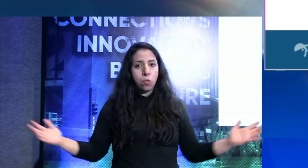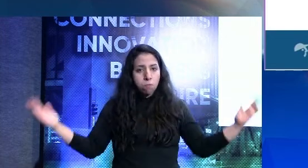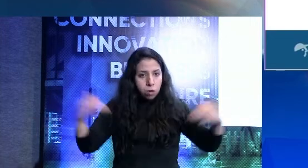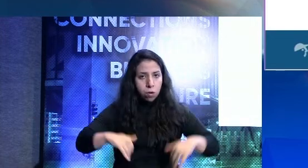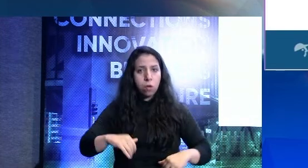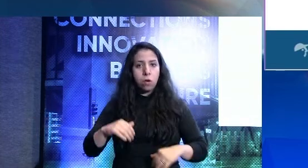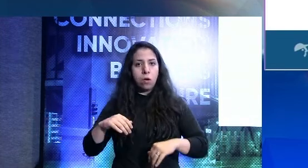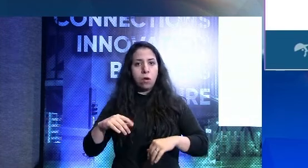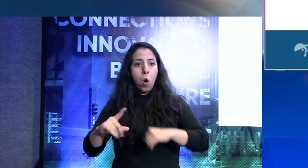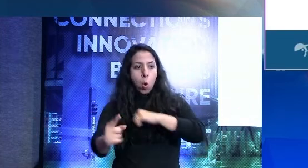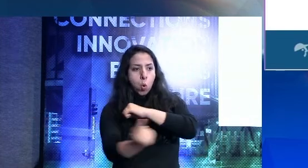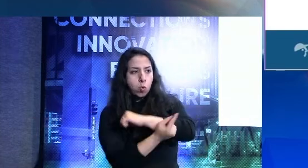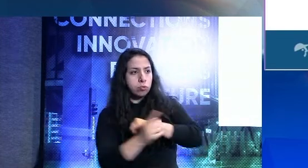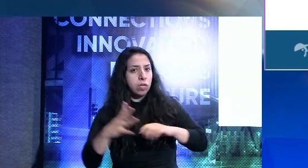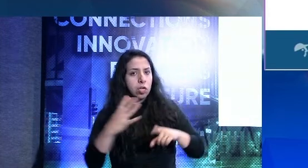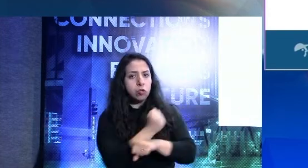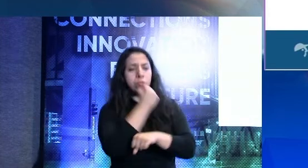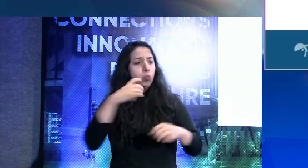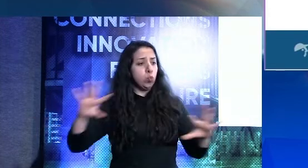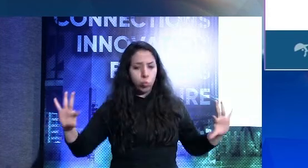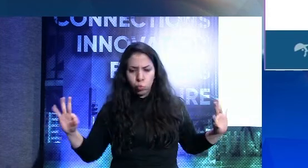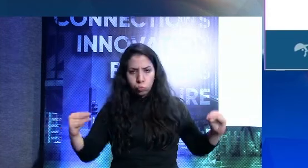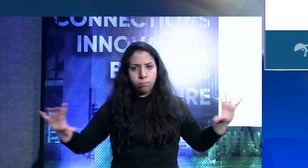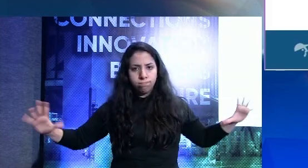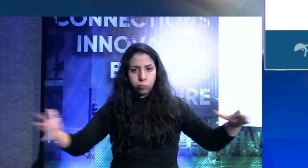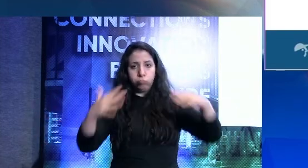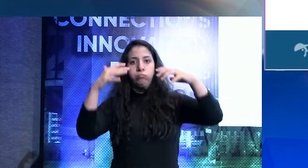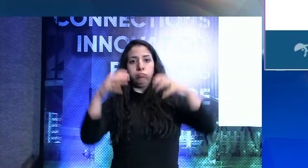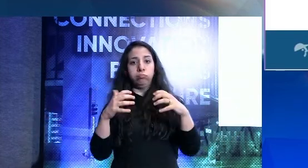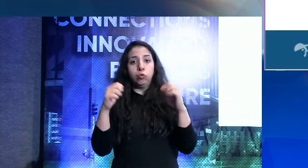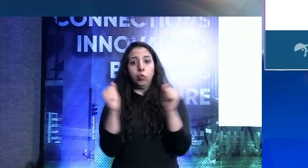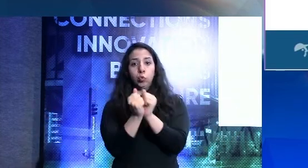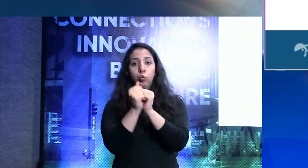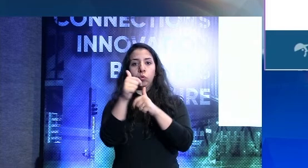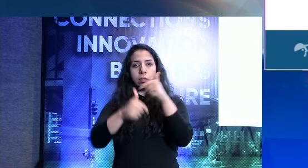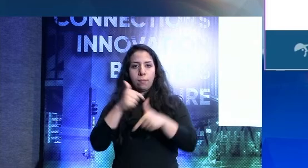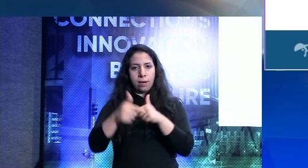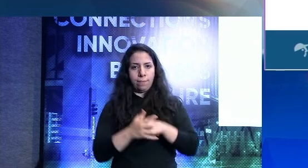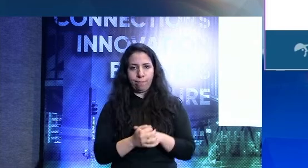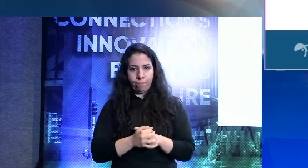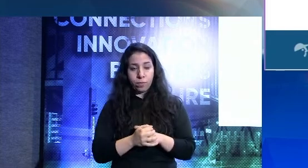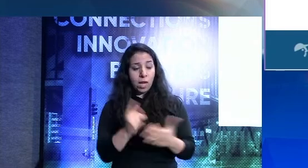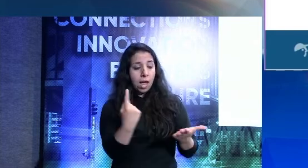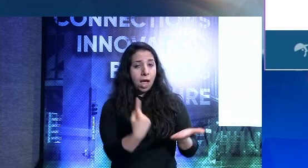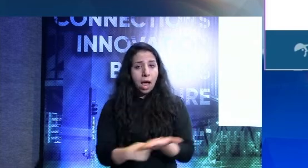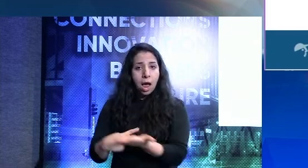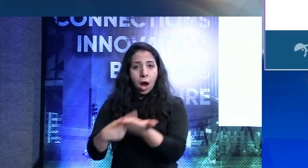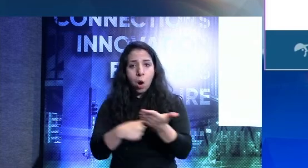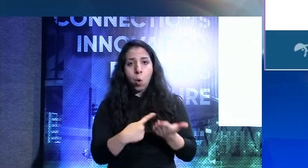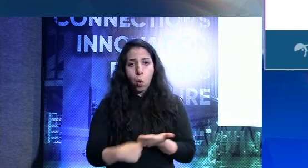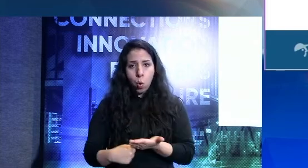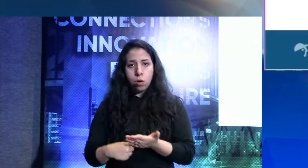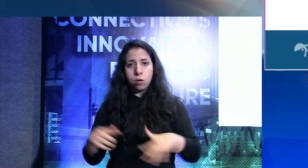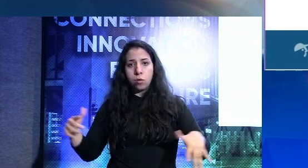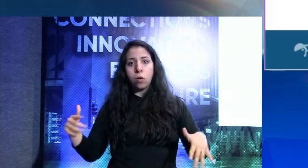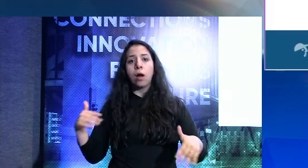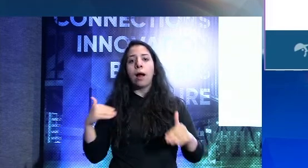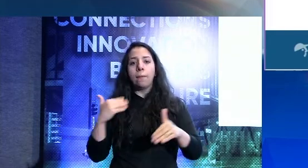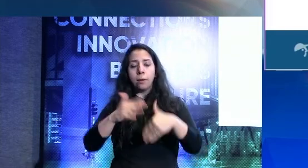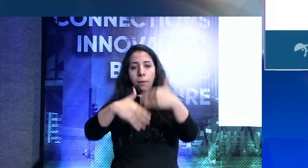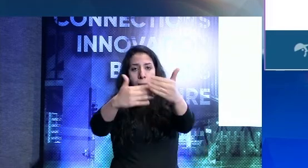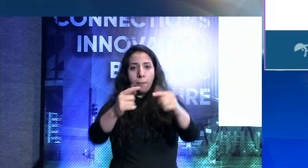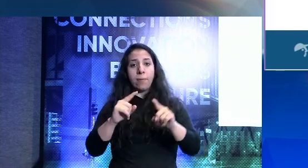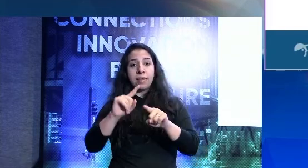Success, todo mundo junto trabalhar. Em conjunto, tem o acordo de ações e depois o acompanhamento e execução das